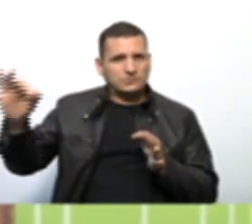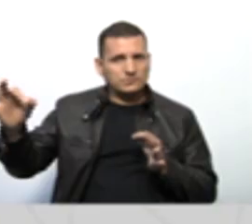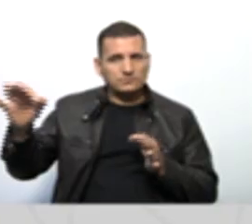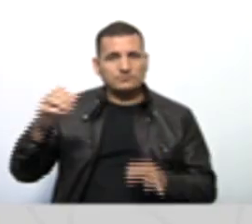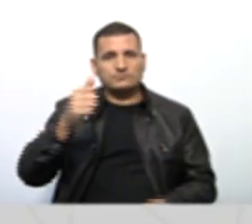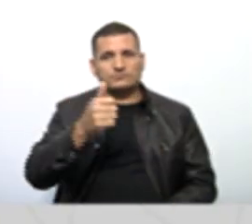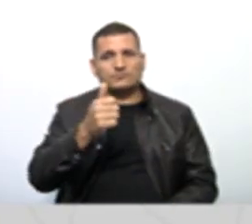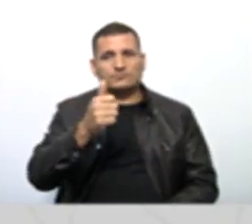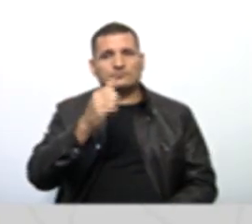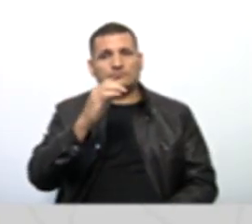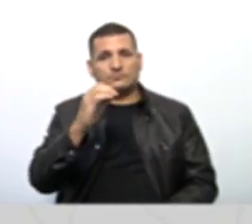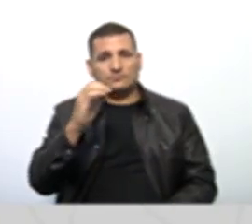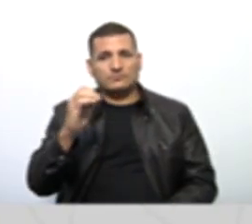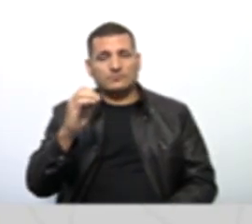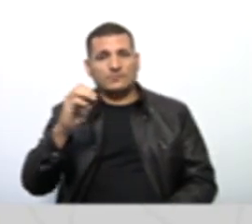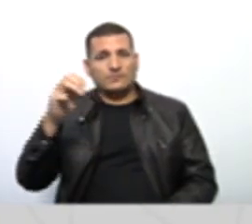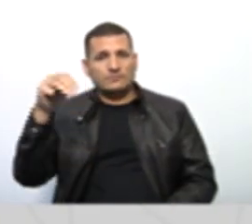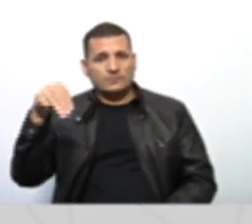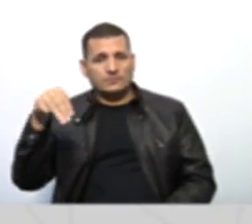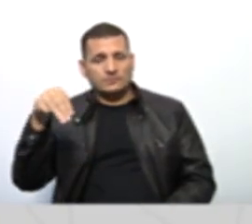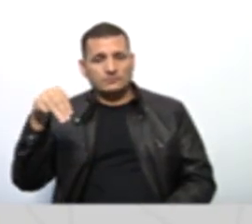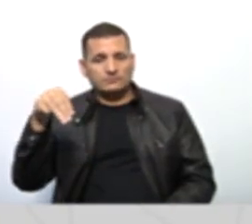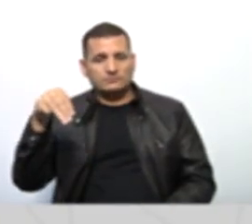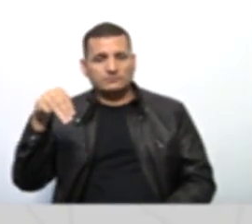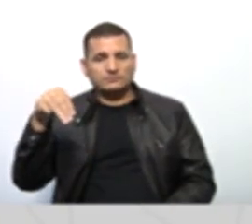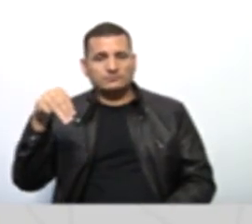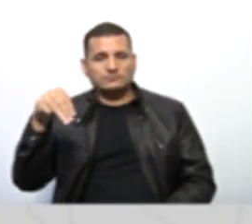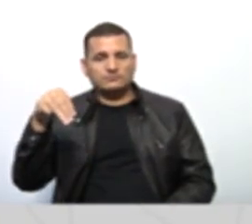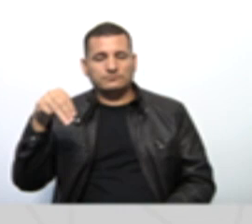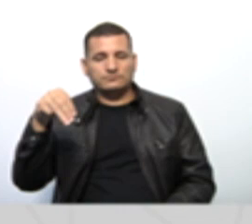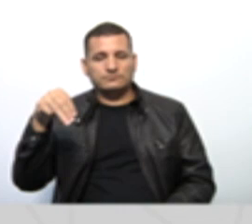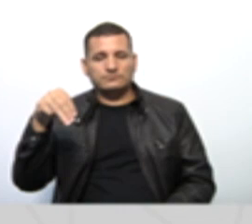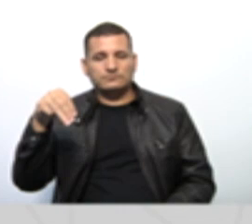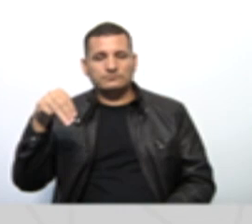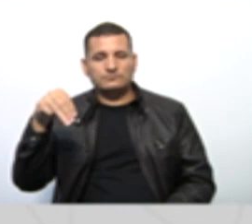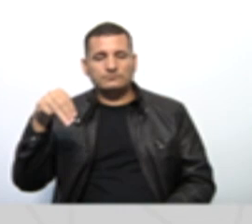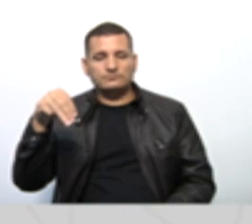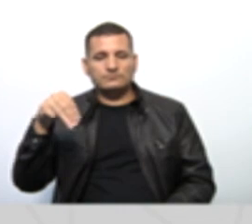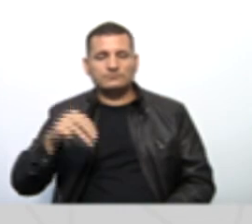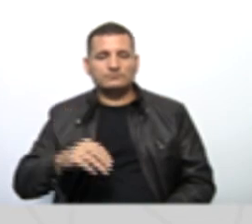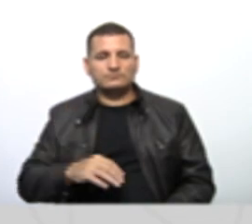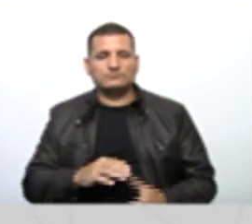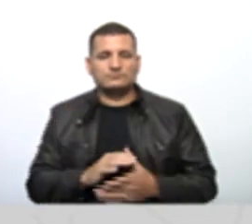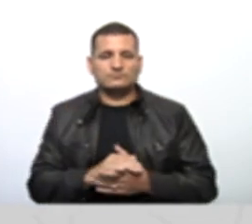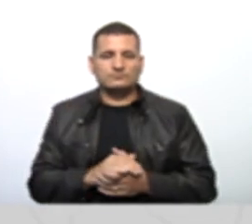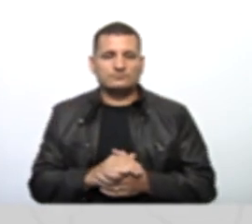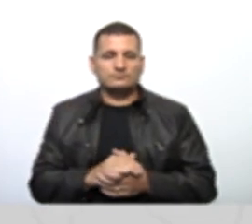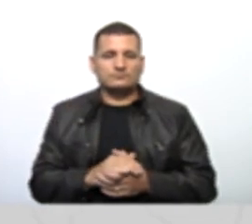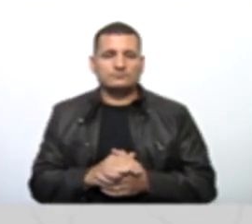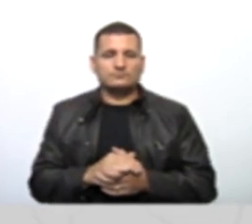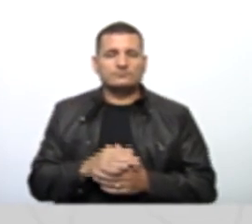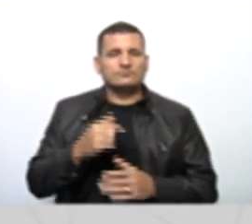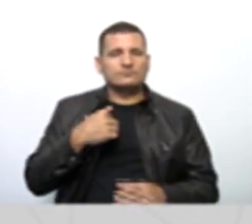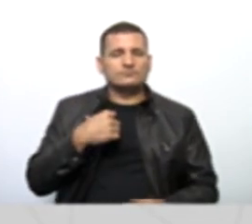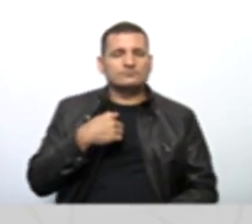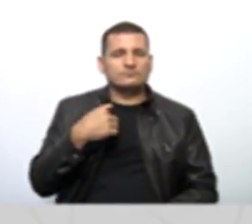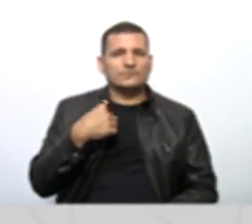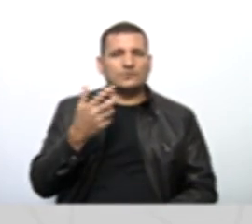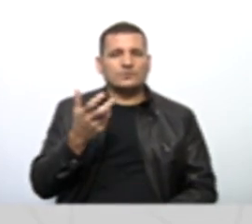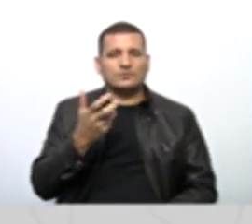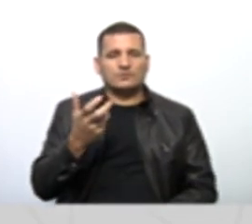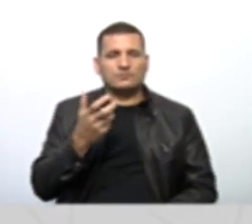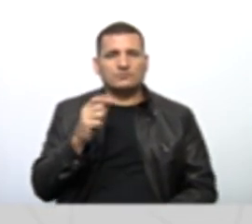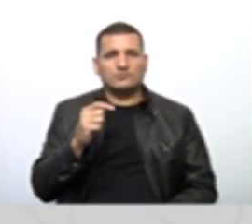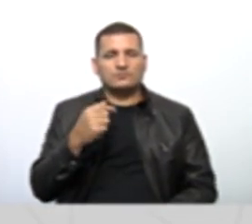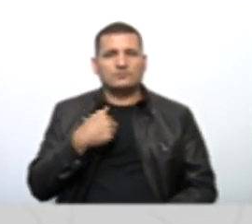metros não é isso então cipro uma por 111 pensamento eu quero interligar que a